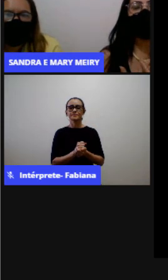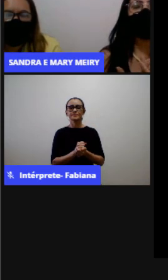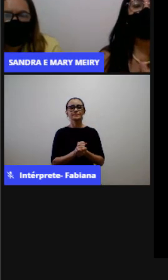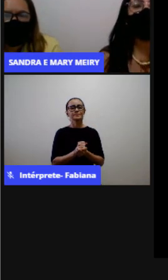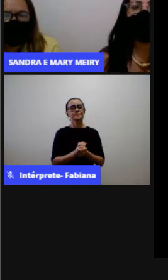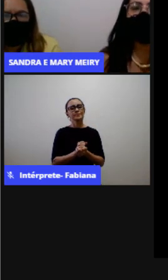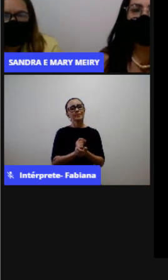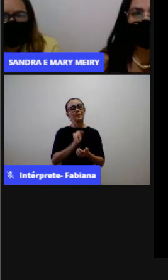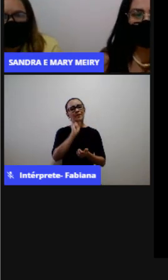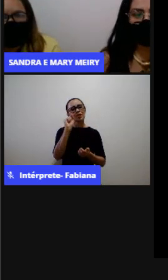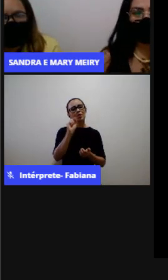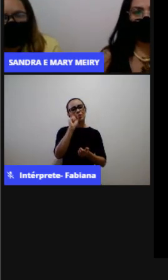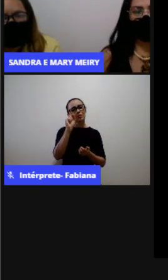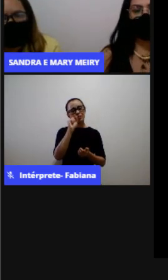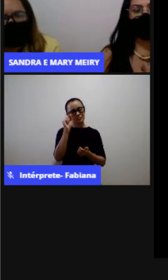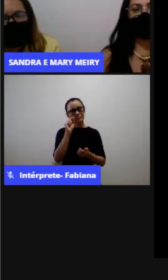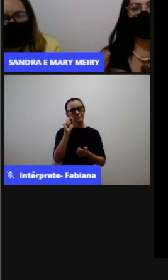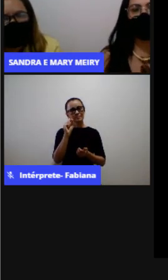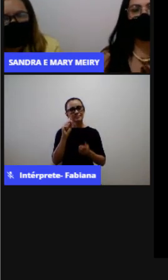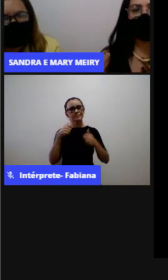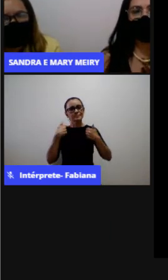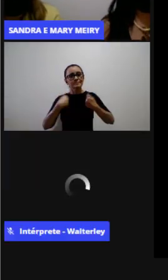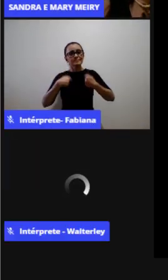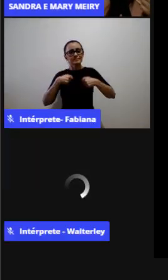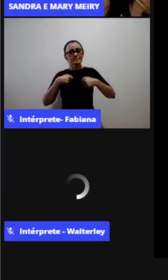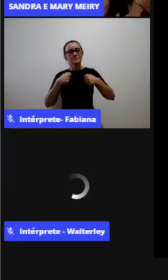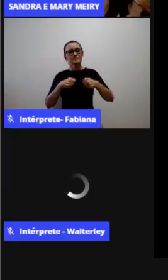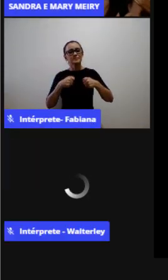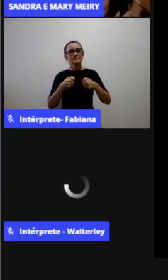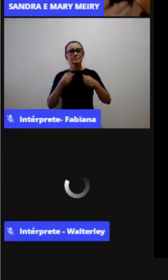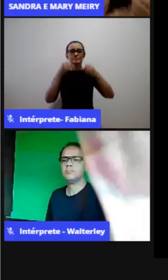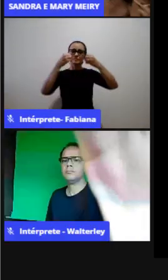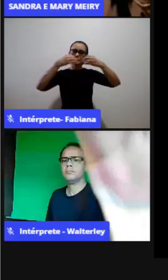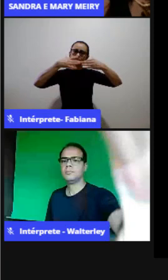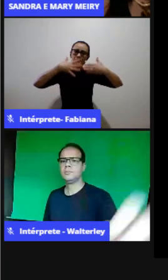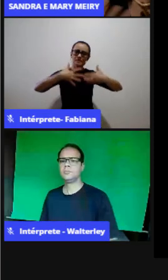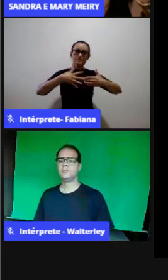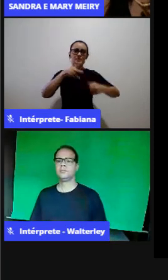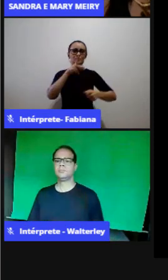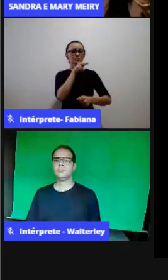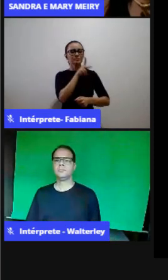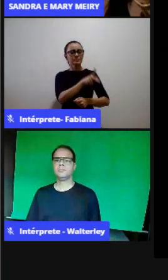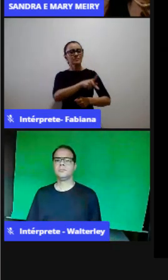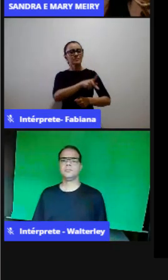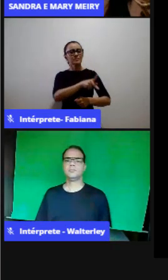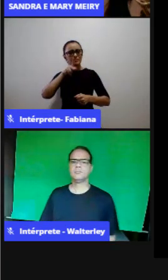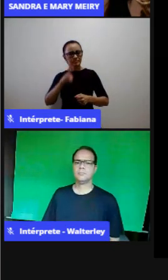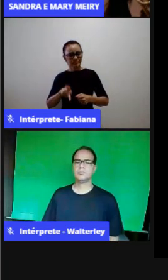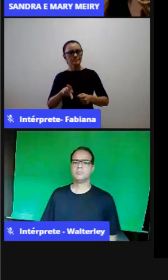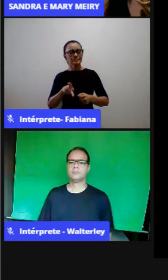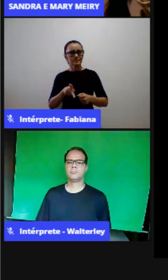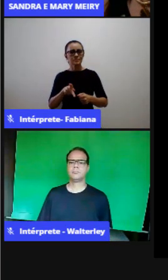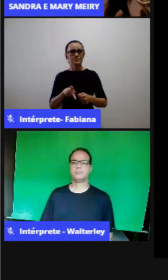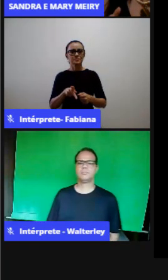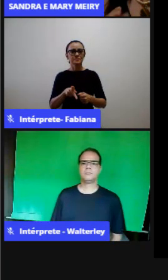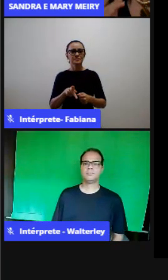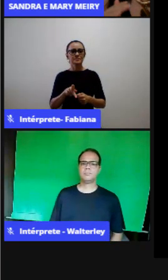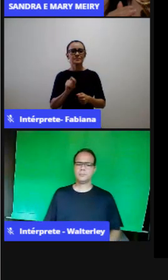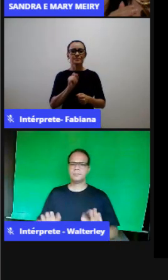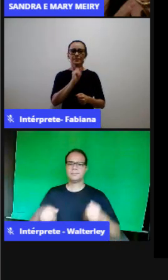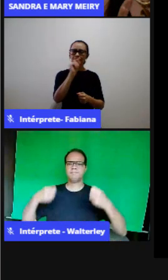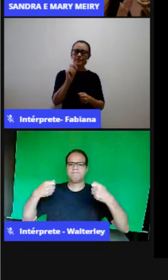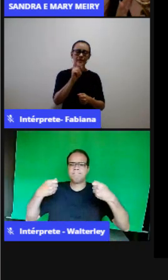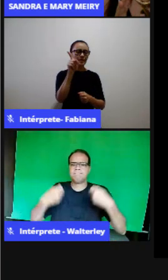você tem que ter de propriedade, né, falando diretamente para os professores nessa situação, é